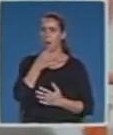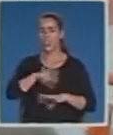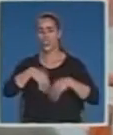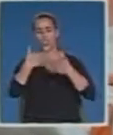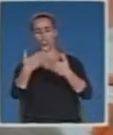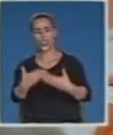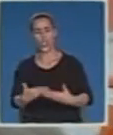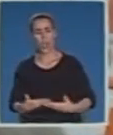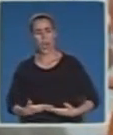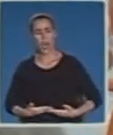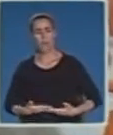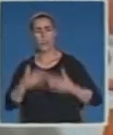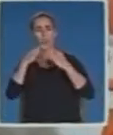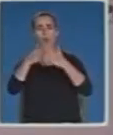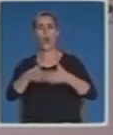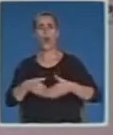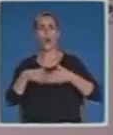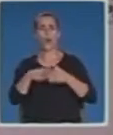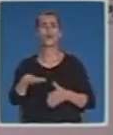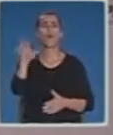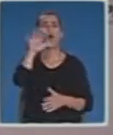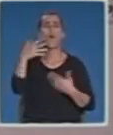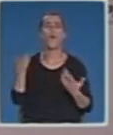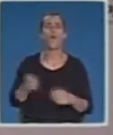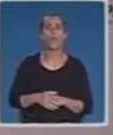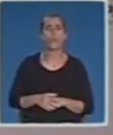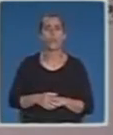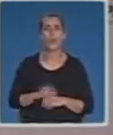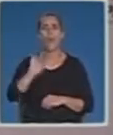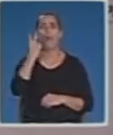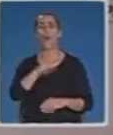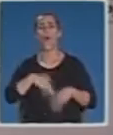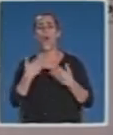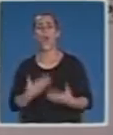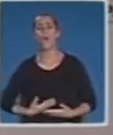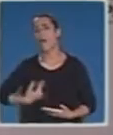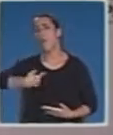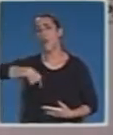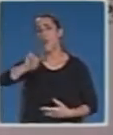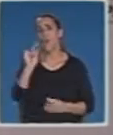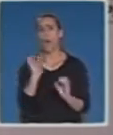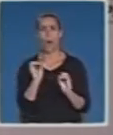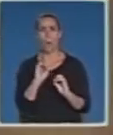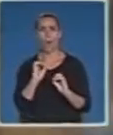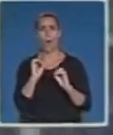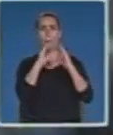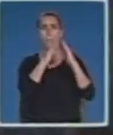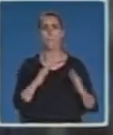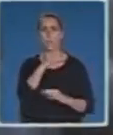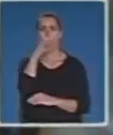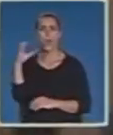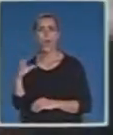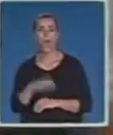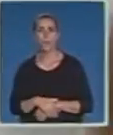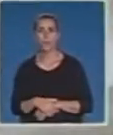no leito dos barcos. Onde é que eles estão? Ou já não vão as grávidas no leito dos barcos do Pico para o Faial?